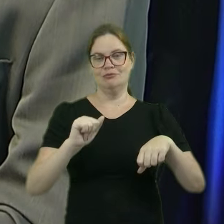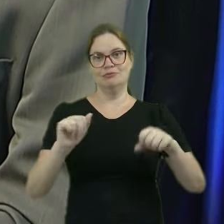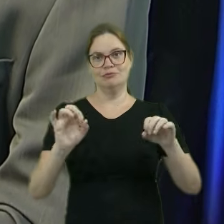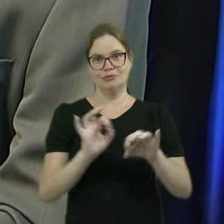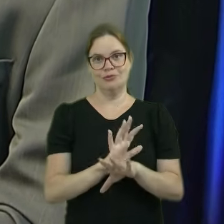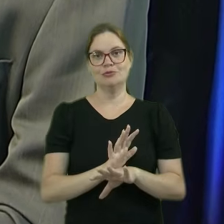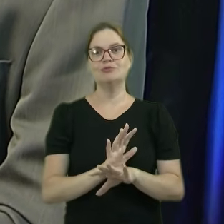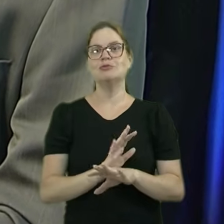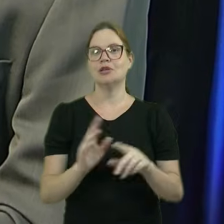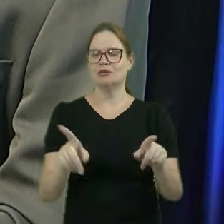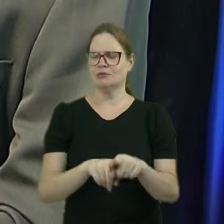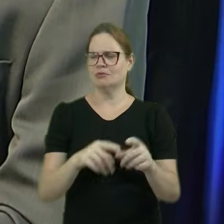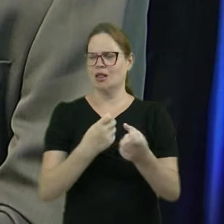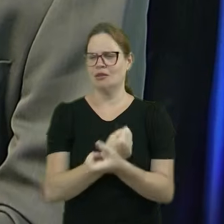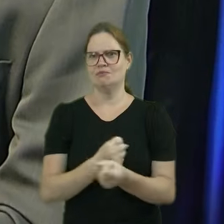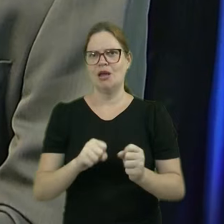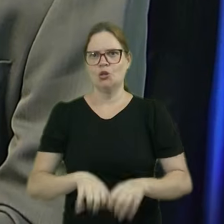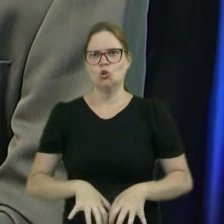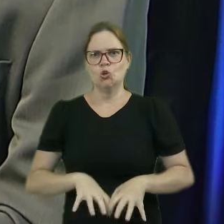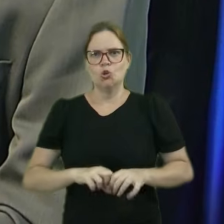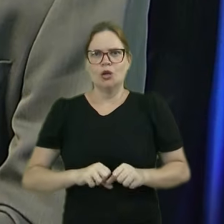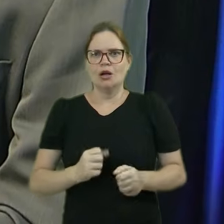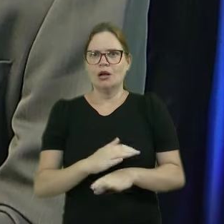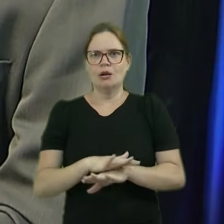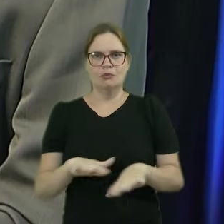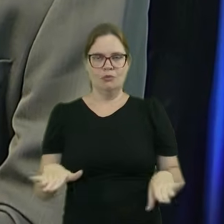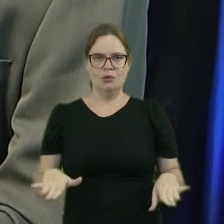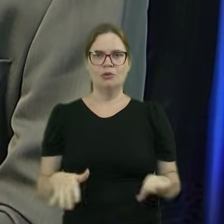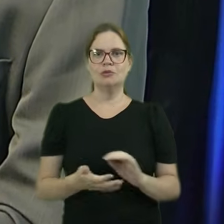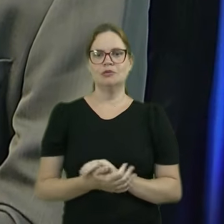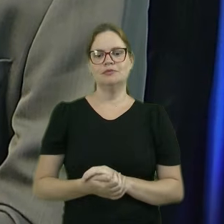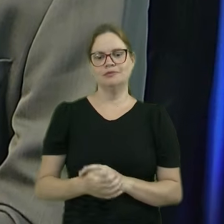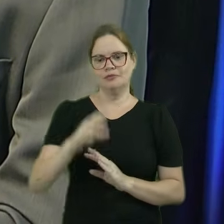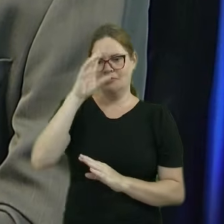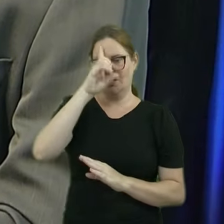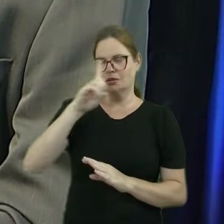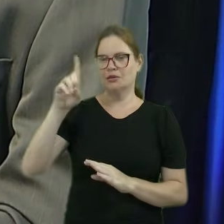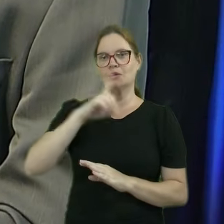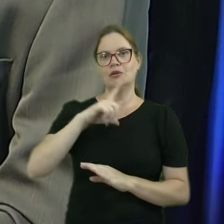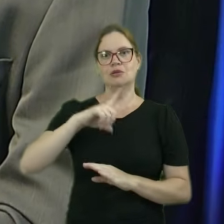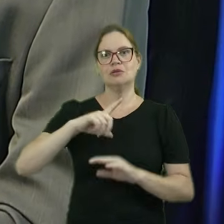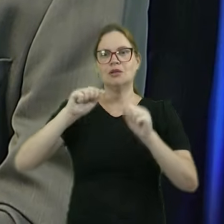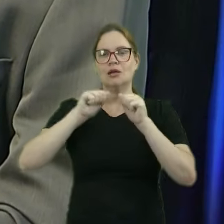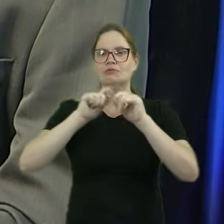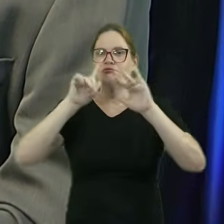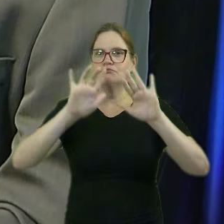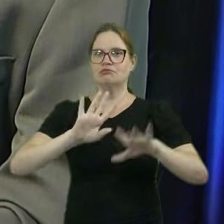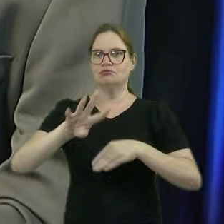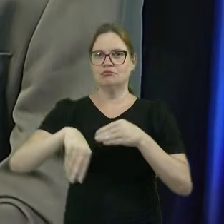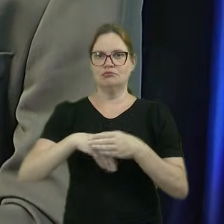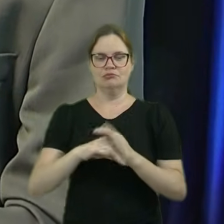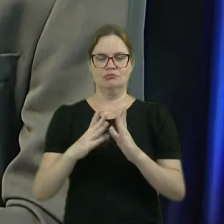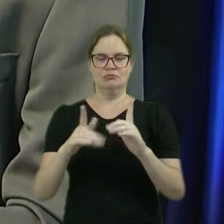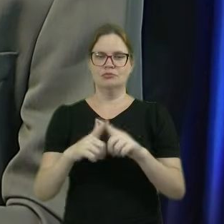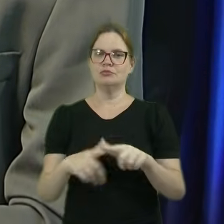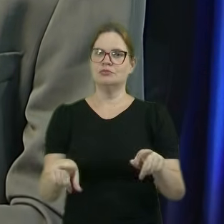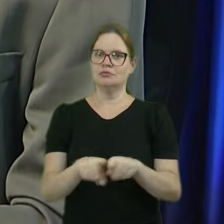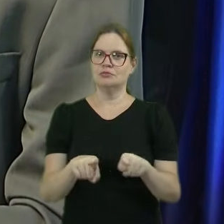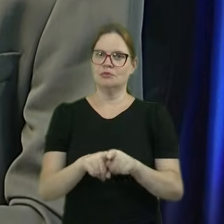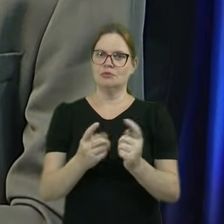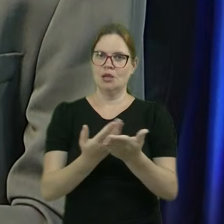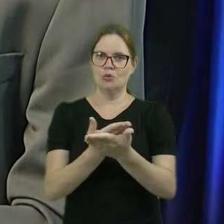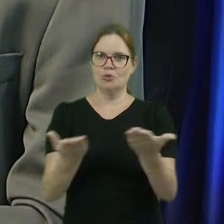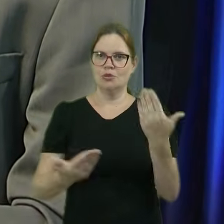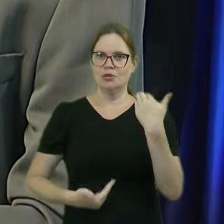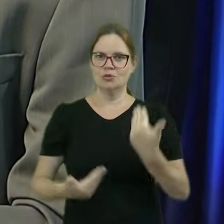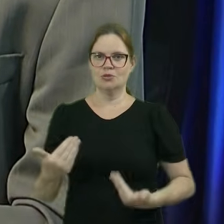e liberta daquele mal. E é isso que Deus tem feito na vida da igreja e continua